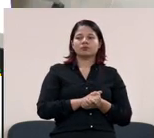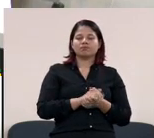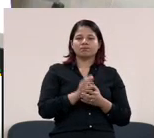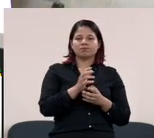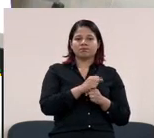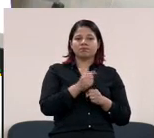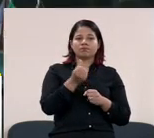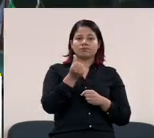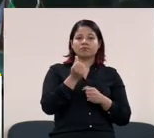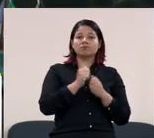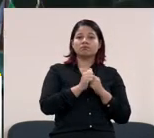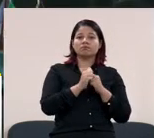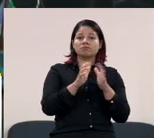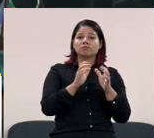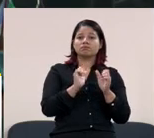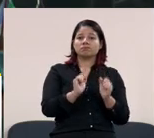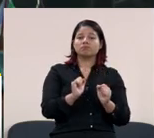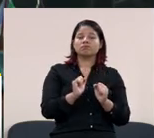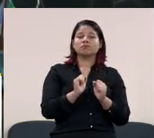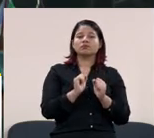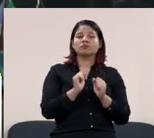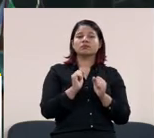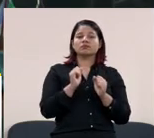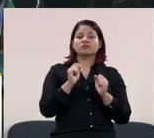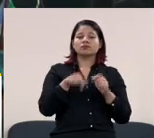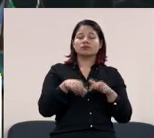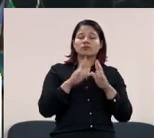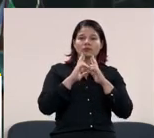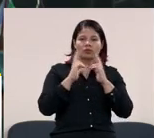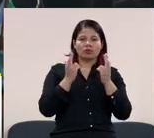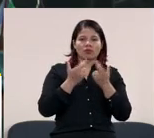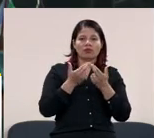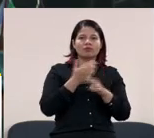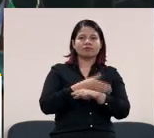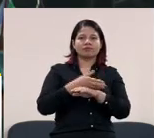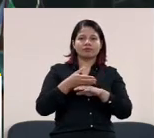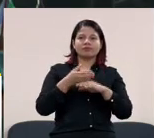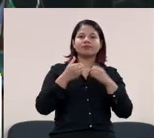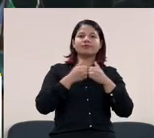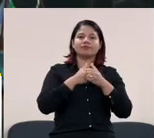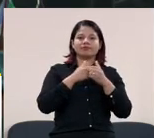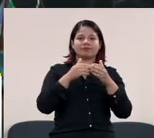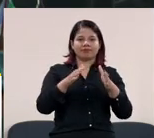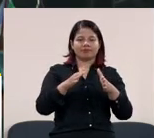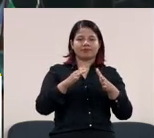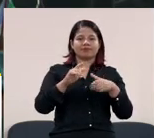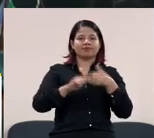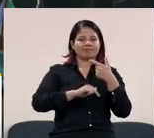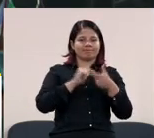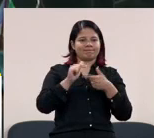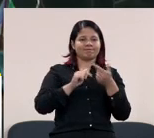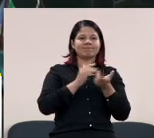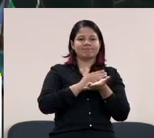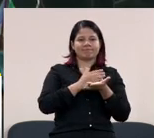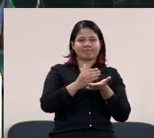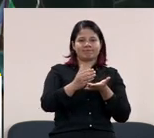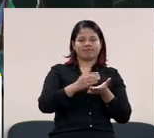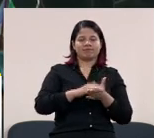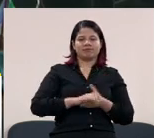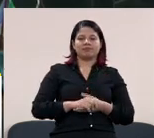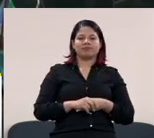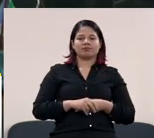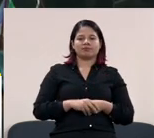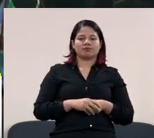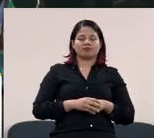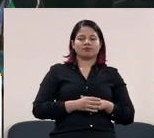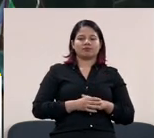Acordo, senhor presidente. Abertura da sessão sob a proteção de Deus em nome do povo amapaense. Iniciamos nossos